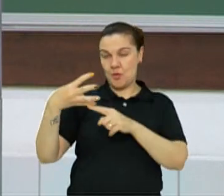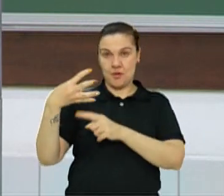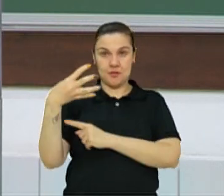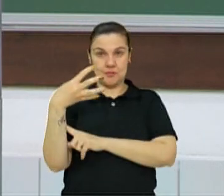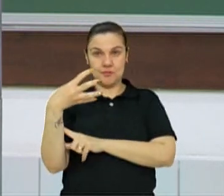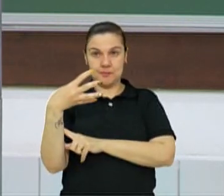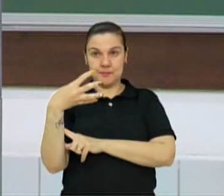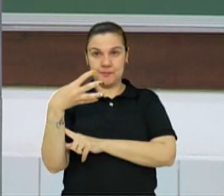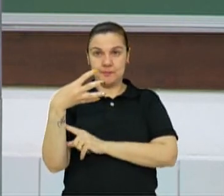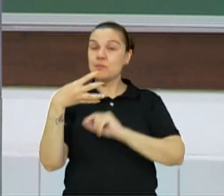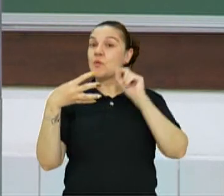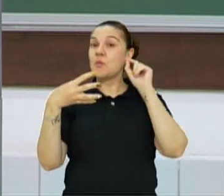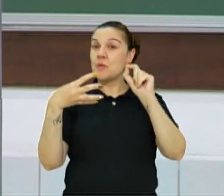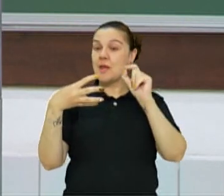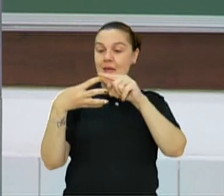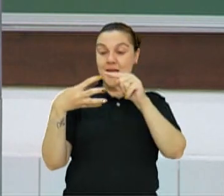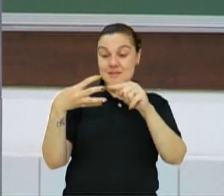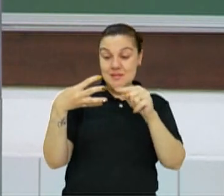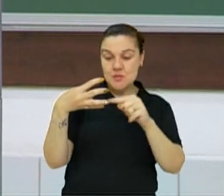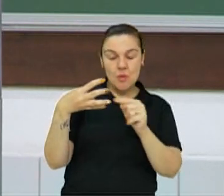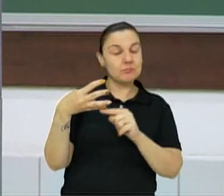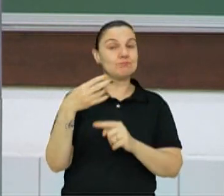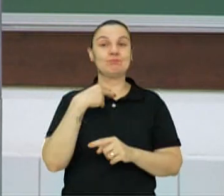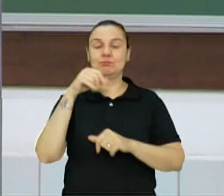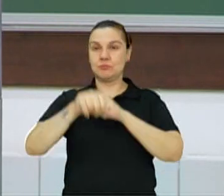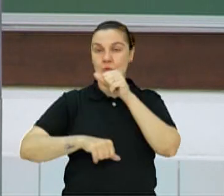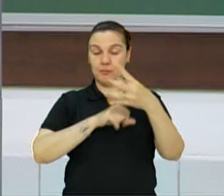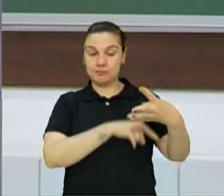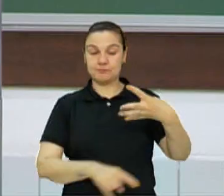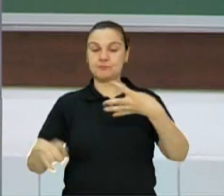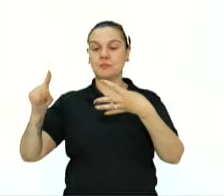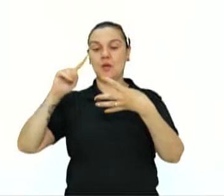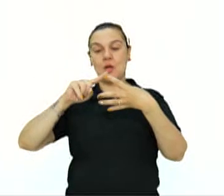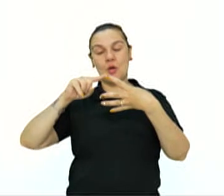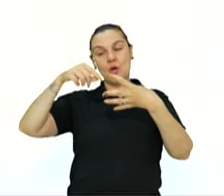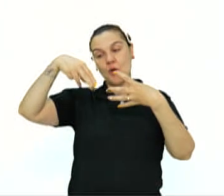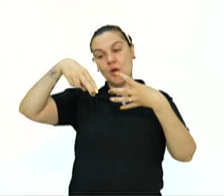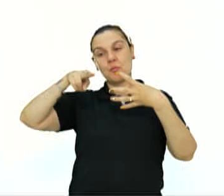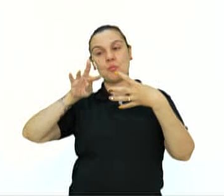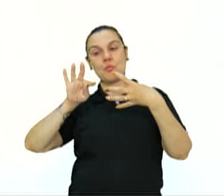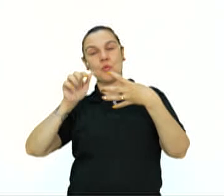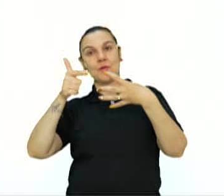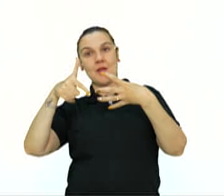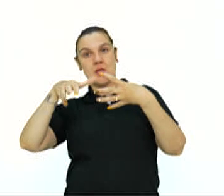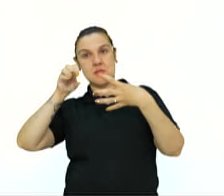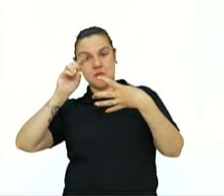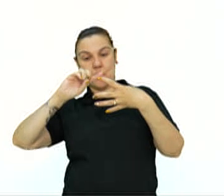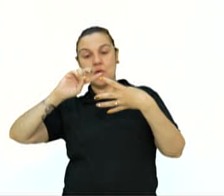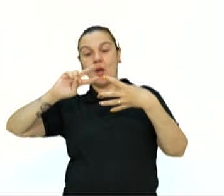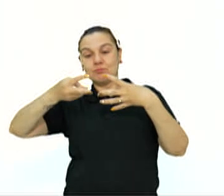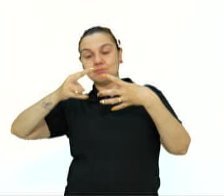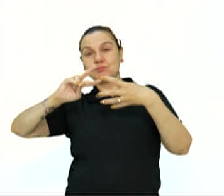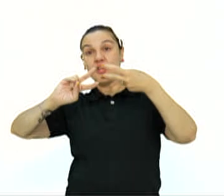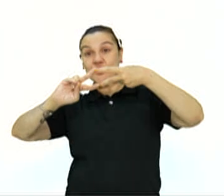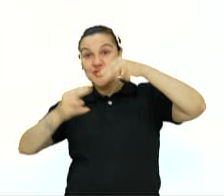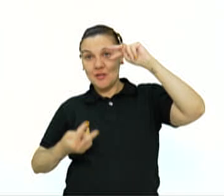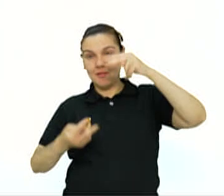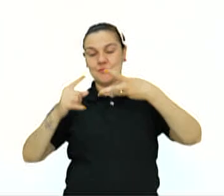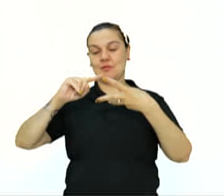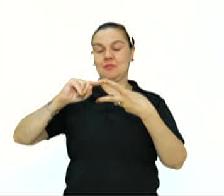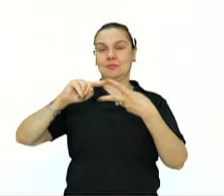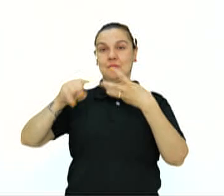e essas quatro condições são imprescindíveis. Primeira delas, mutação, precisa ter uma variabilidade genética, uma